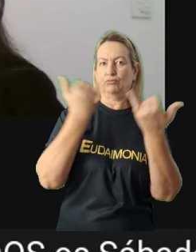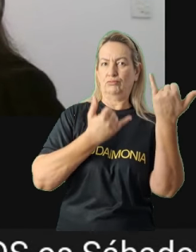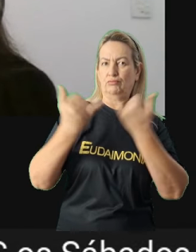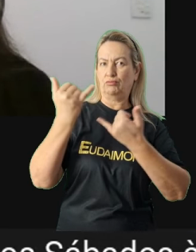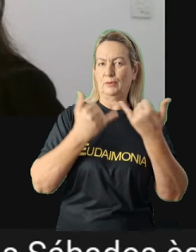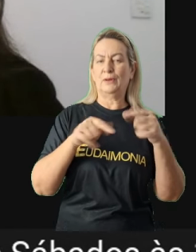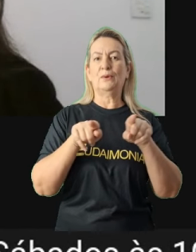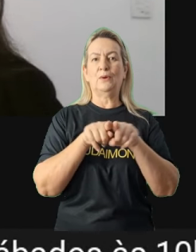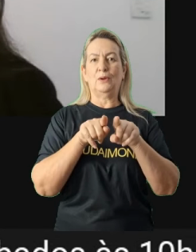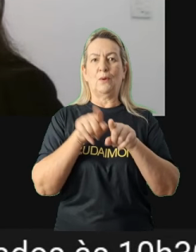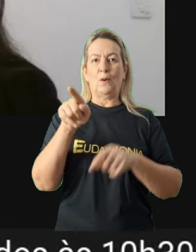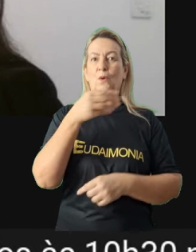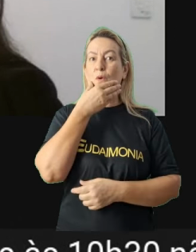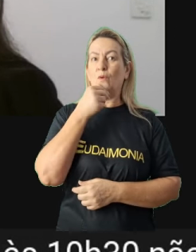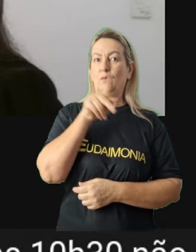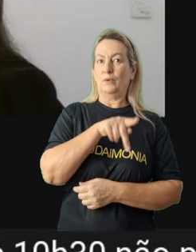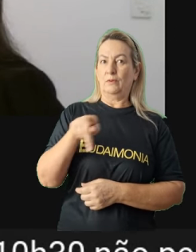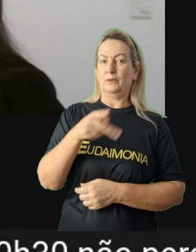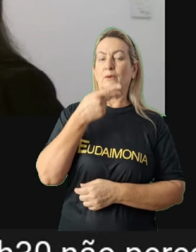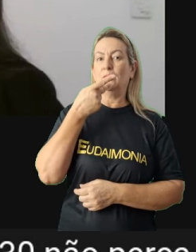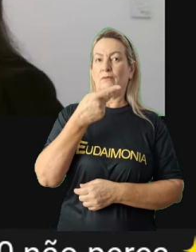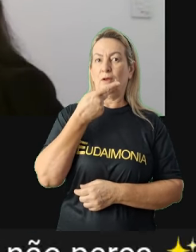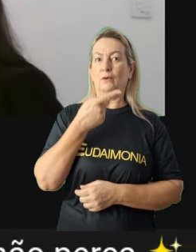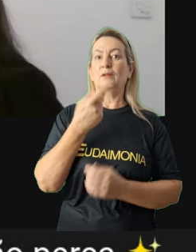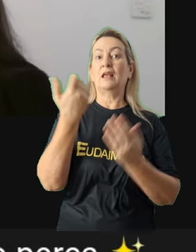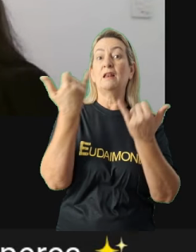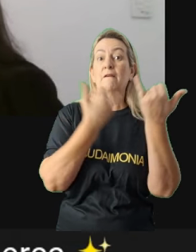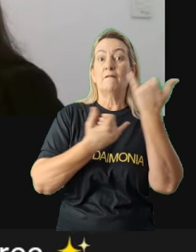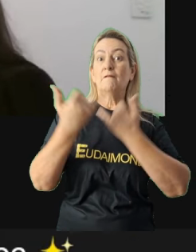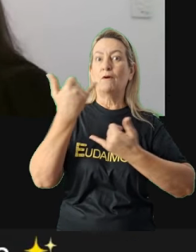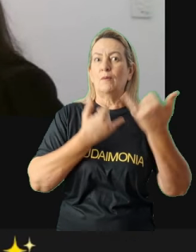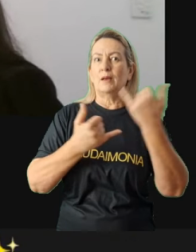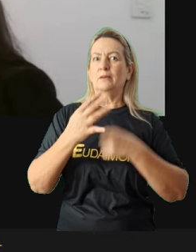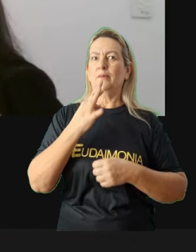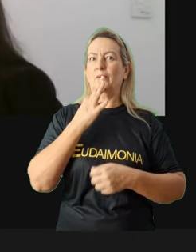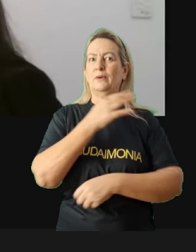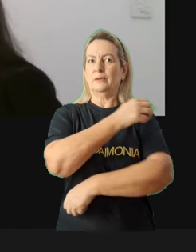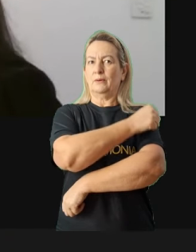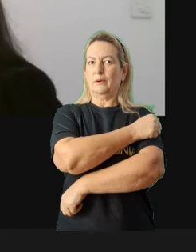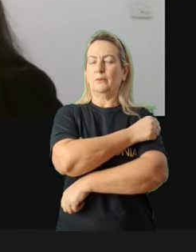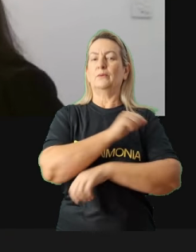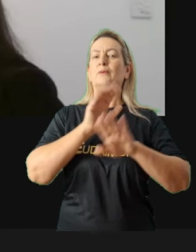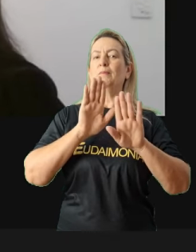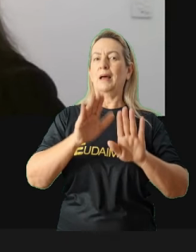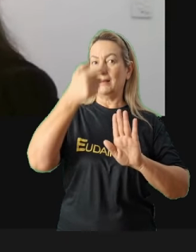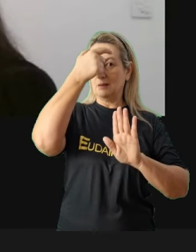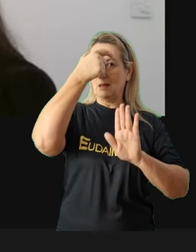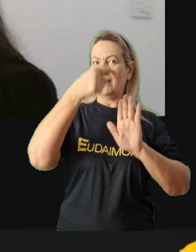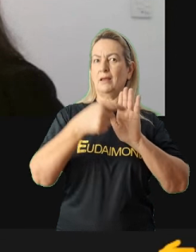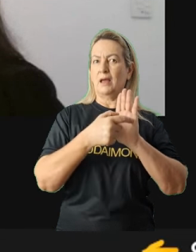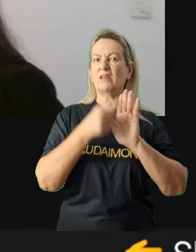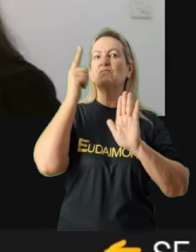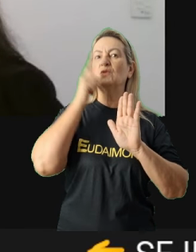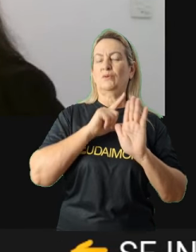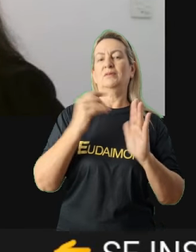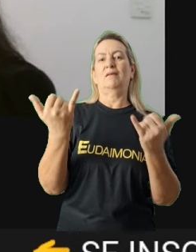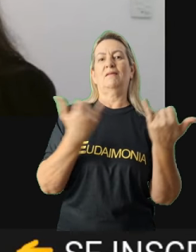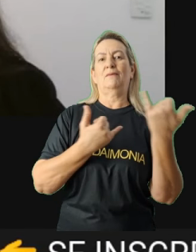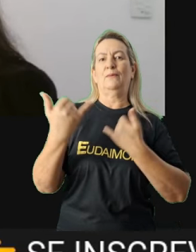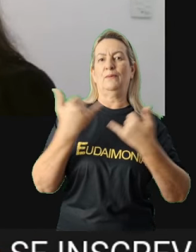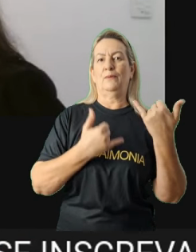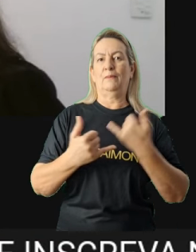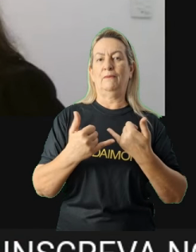Upirandi comentou, seria muito bacana que os professores tivessem isso para conseguir trazer mais próximo, mas tem uma coisa que a IA pode rodar